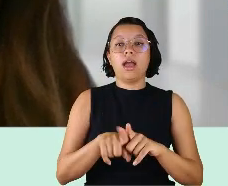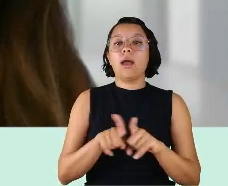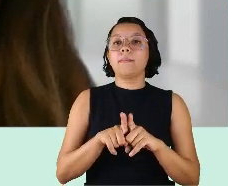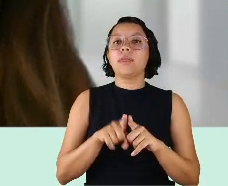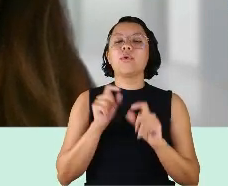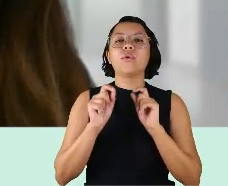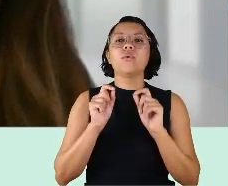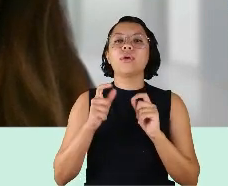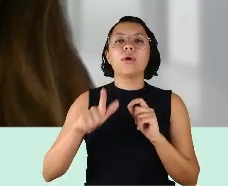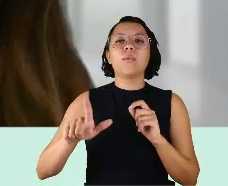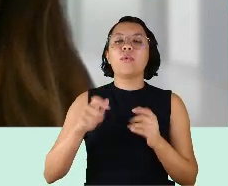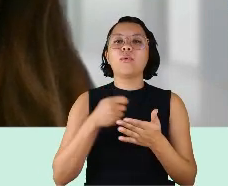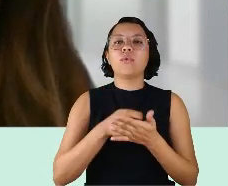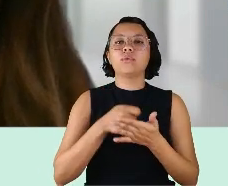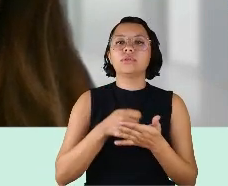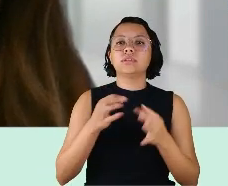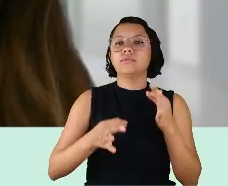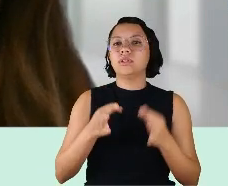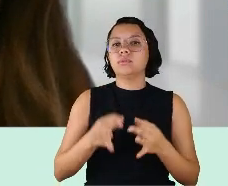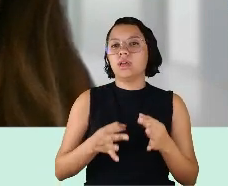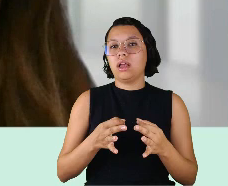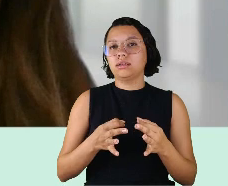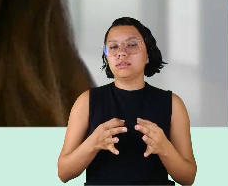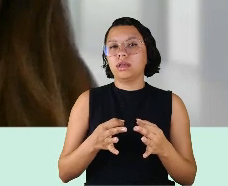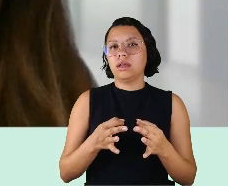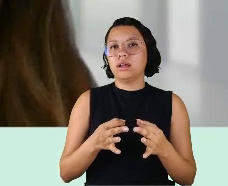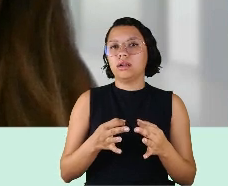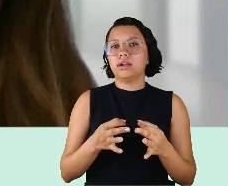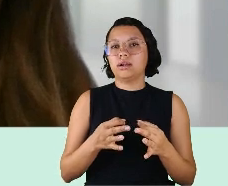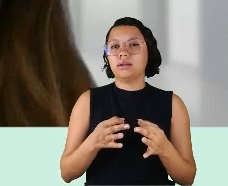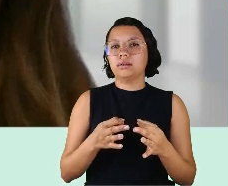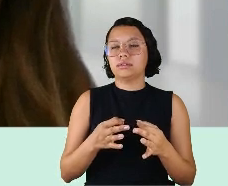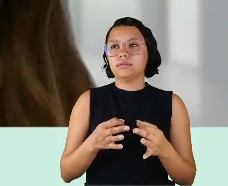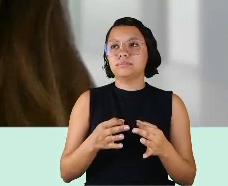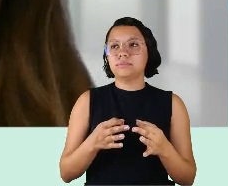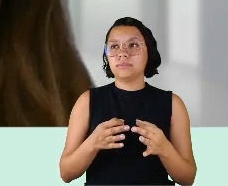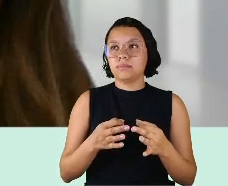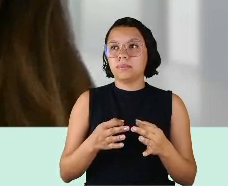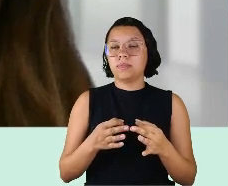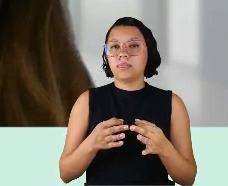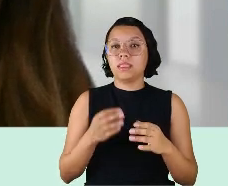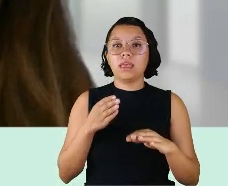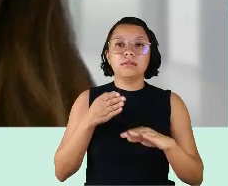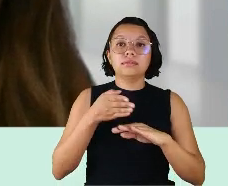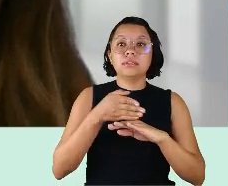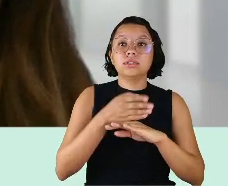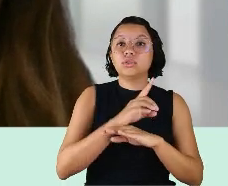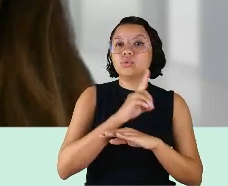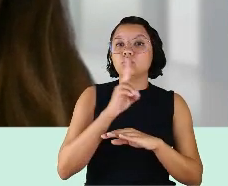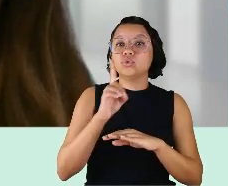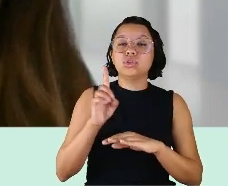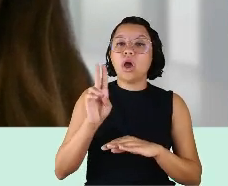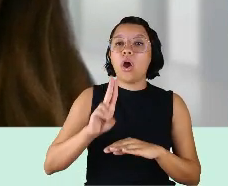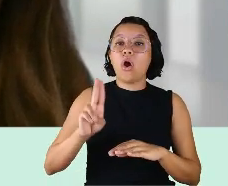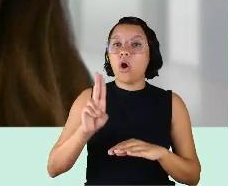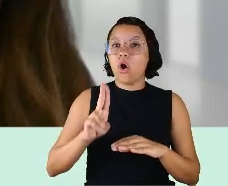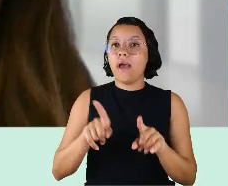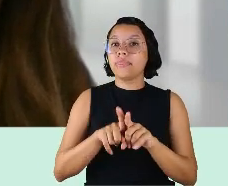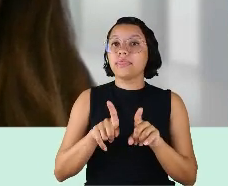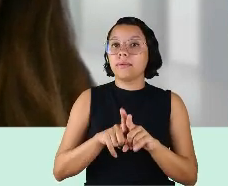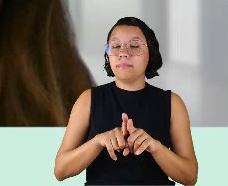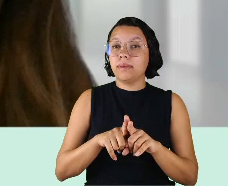é o outro dever do magistrado? Acessar nos dias úteis e no